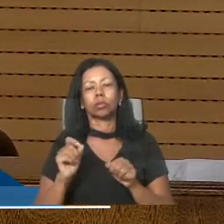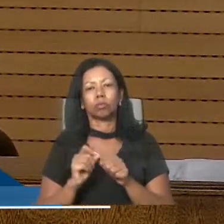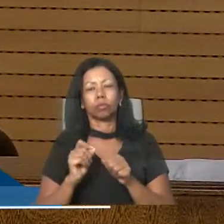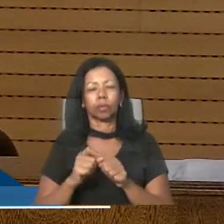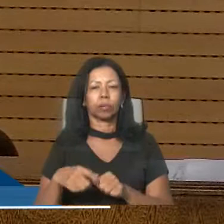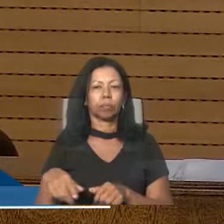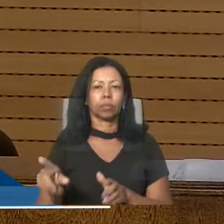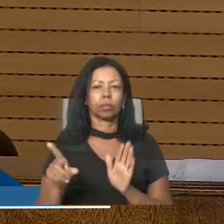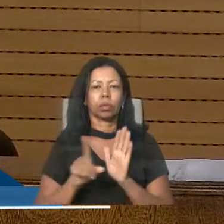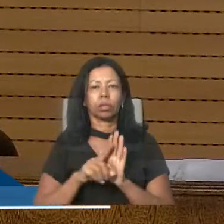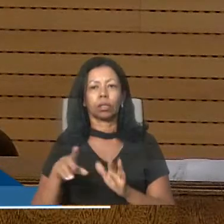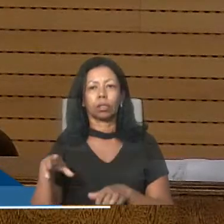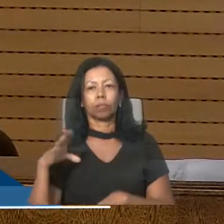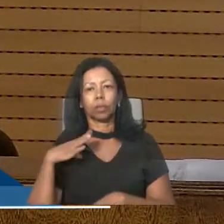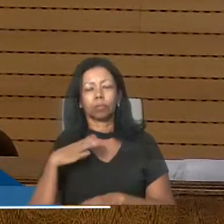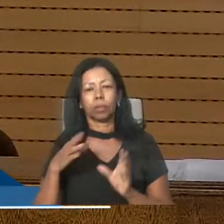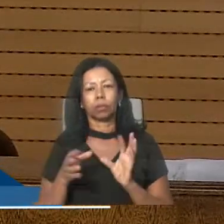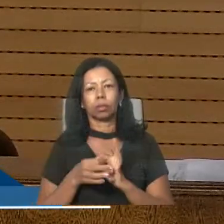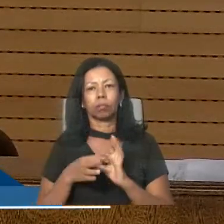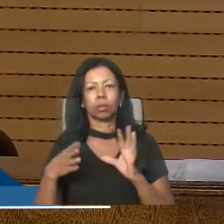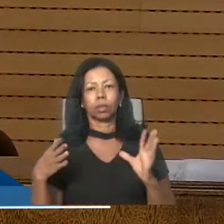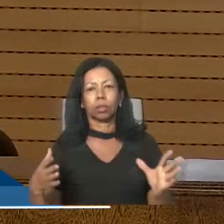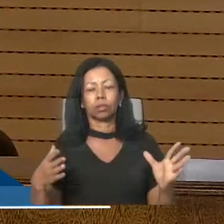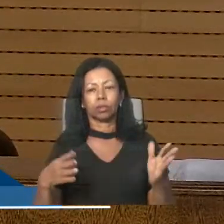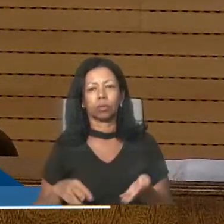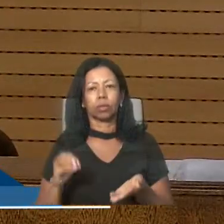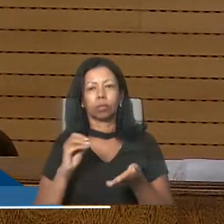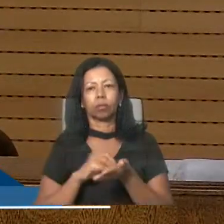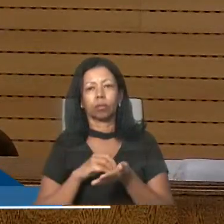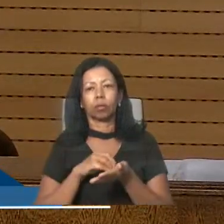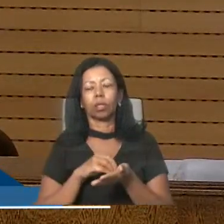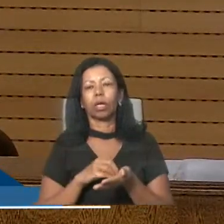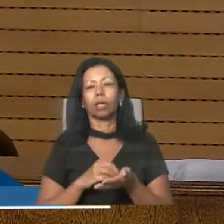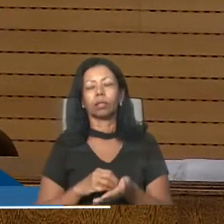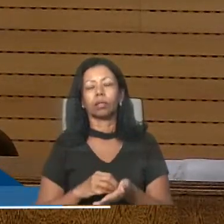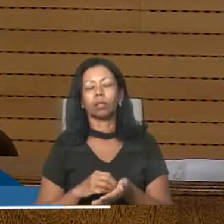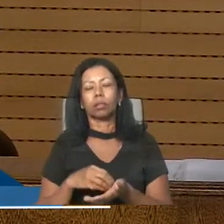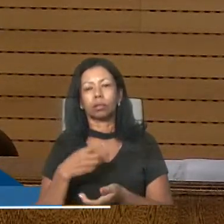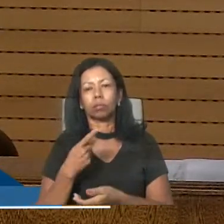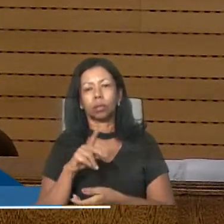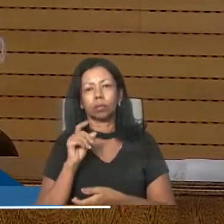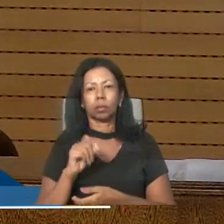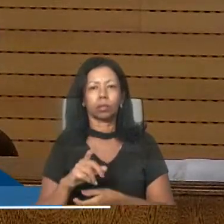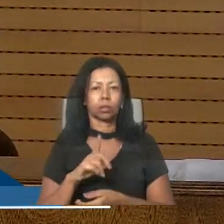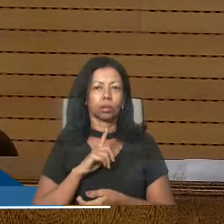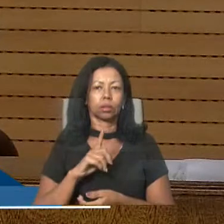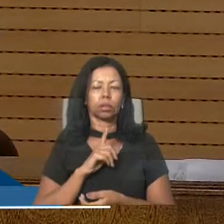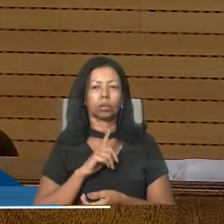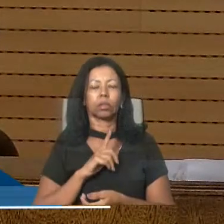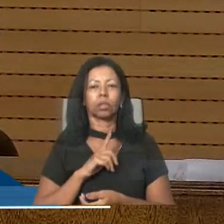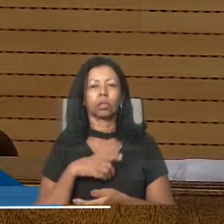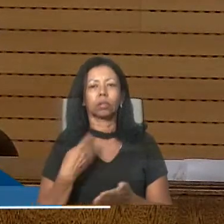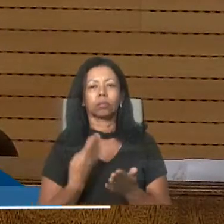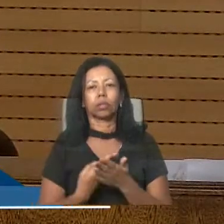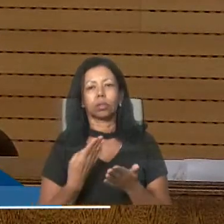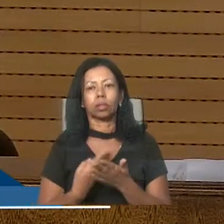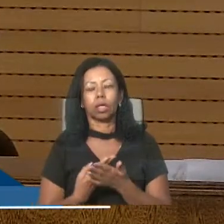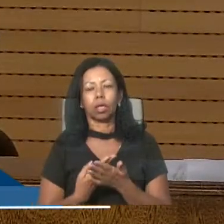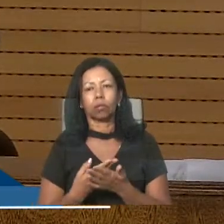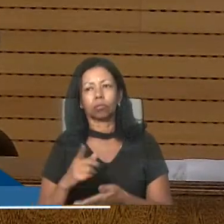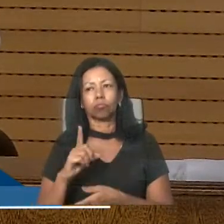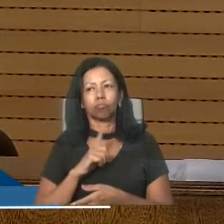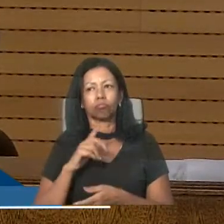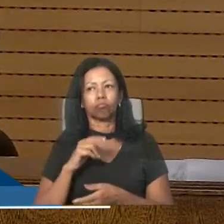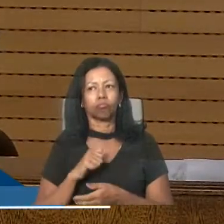municipal autorizativa. Fixadas datais premissas, cabe-se averiguar os aspectos